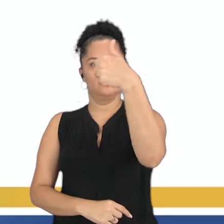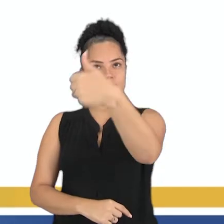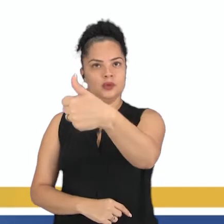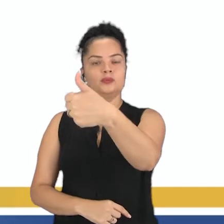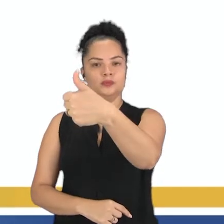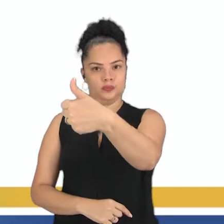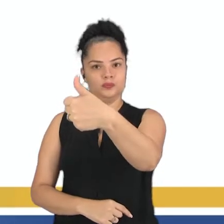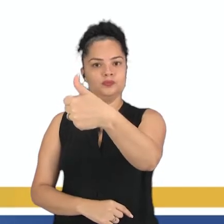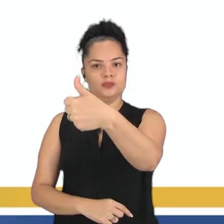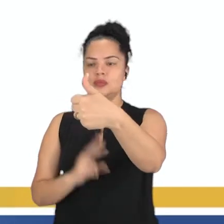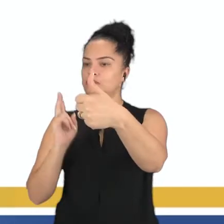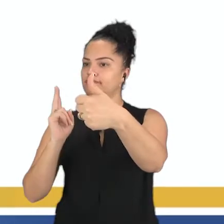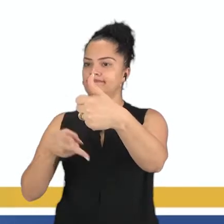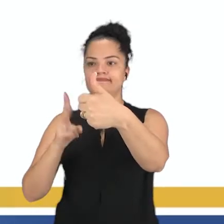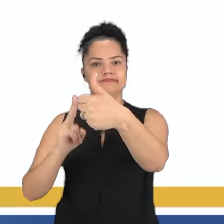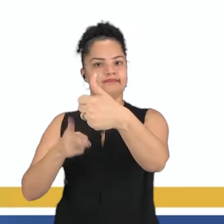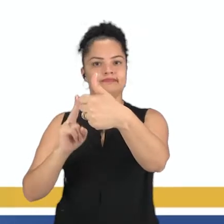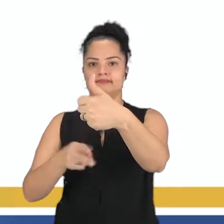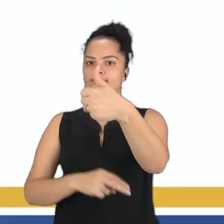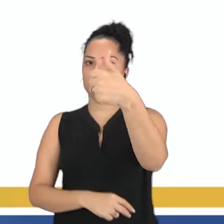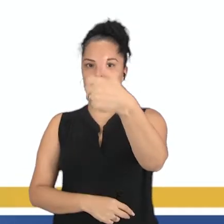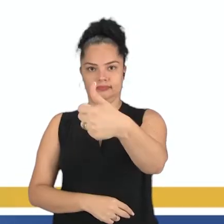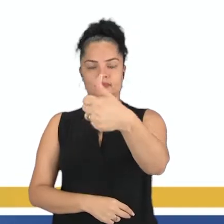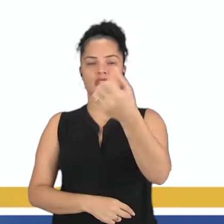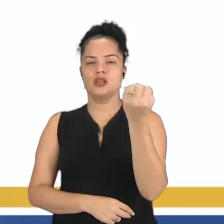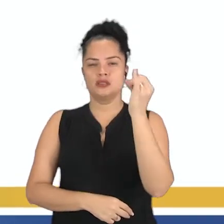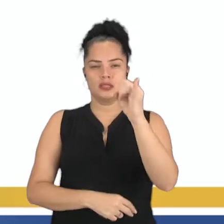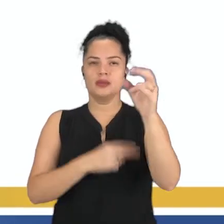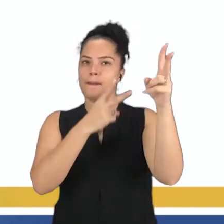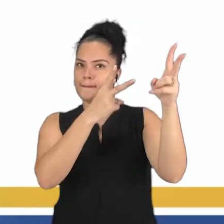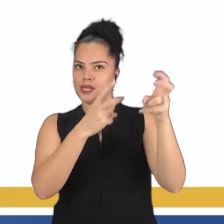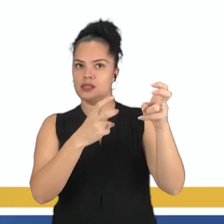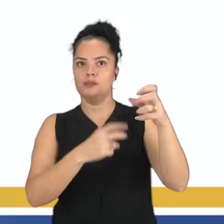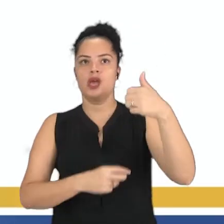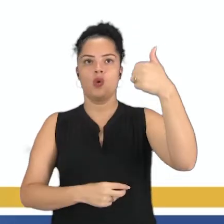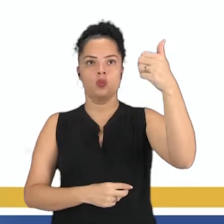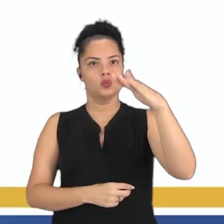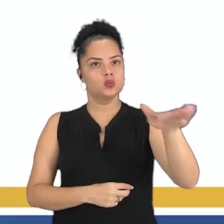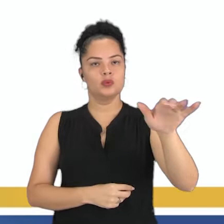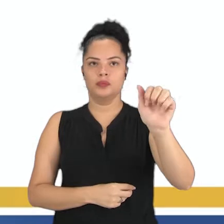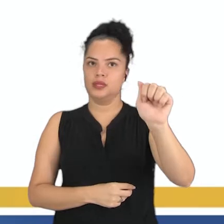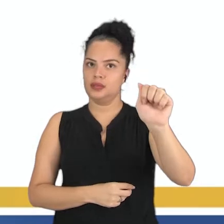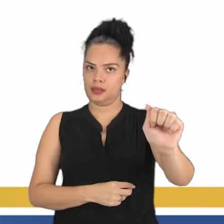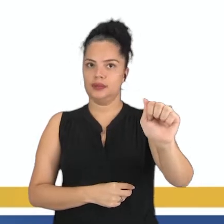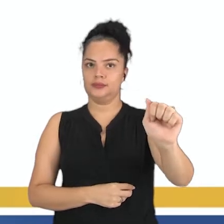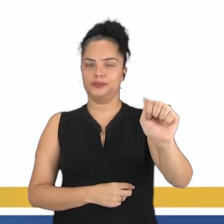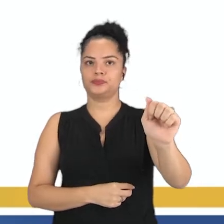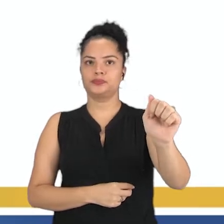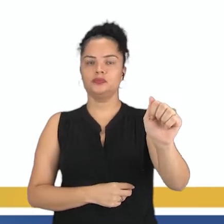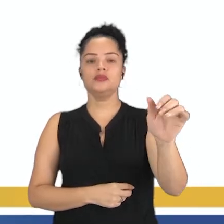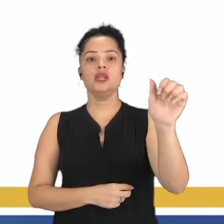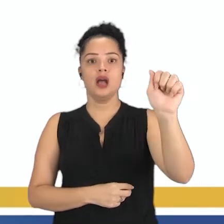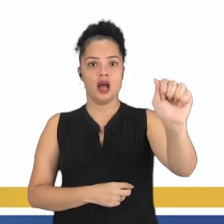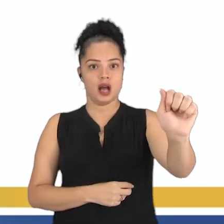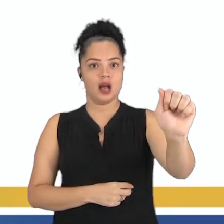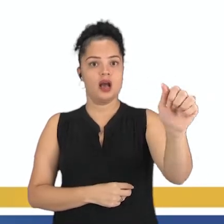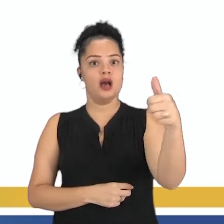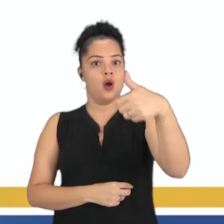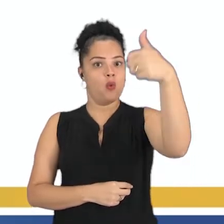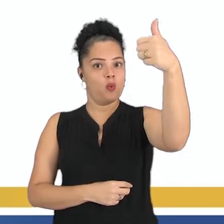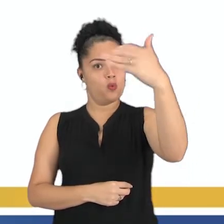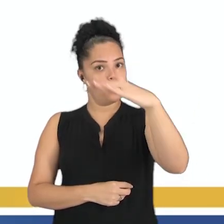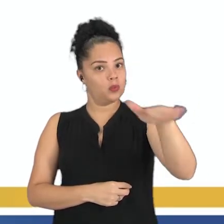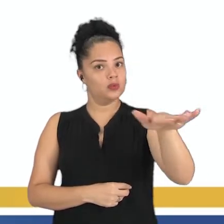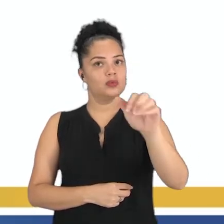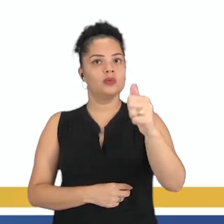multiplicativo sempre dá 1, ok? Se você percebeu bem ali, 1 sobre A é justamente o inverso de A. O A